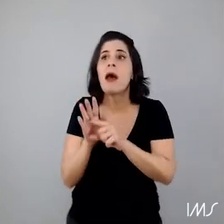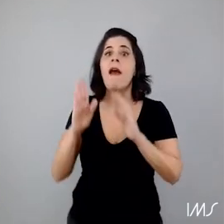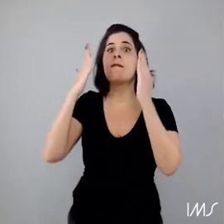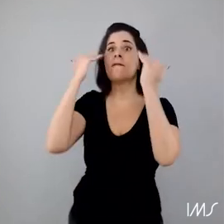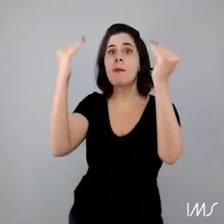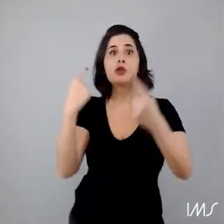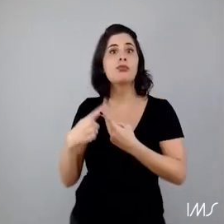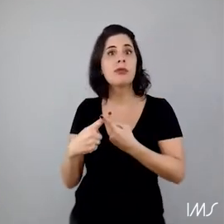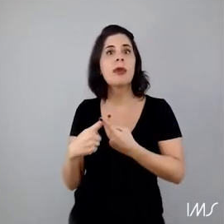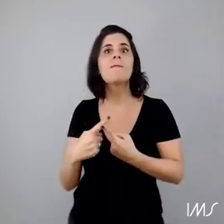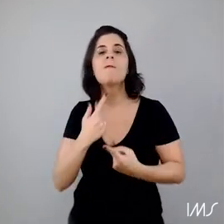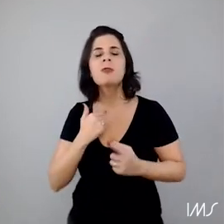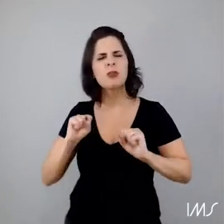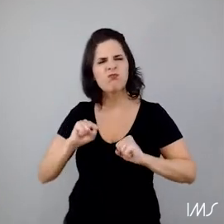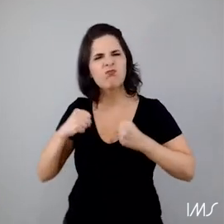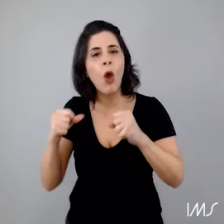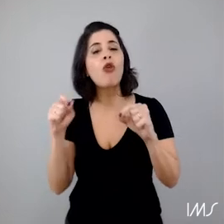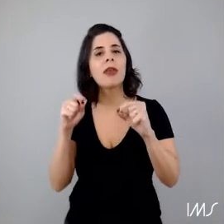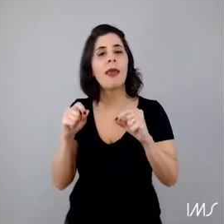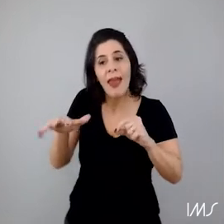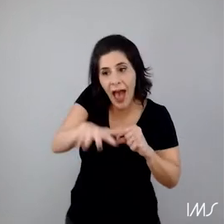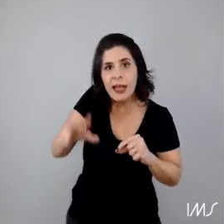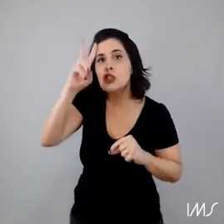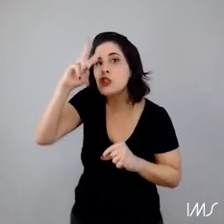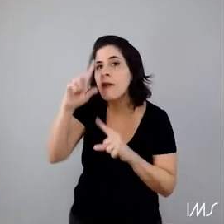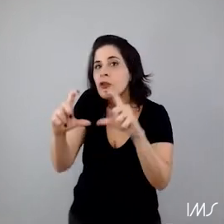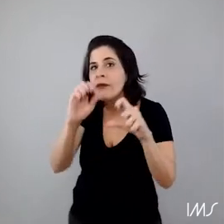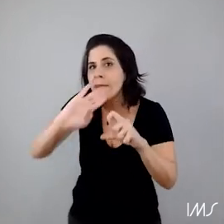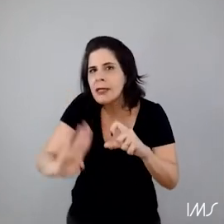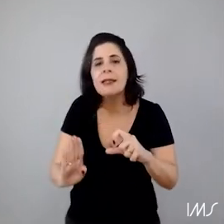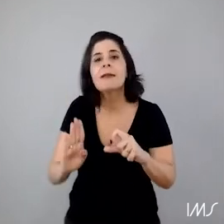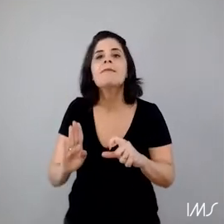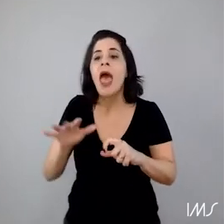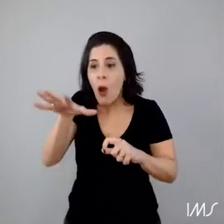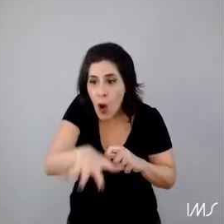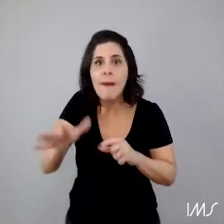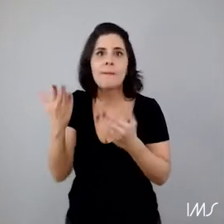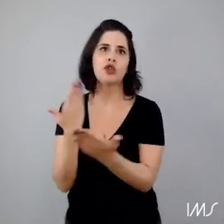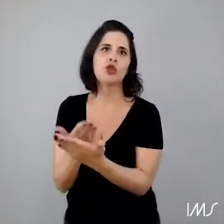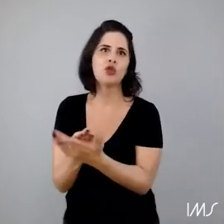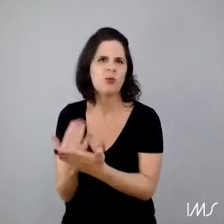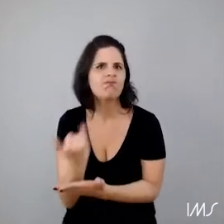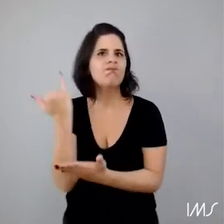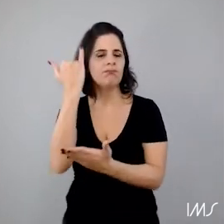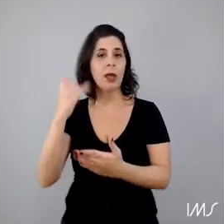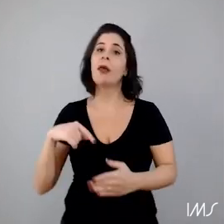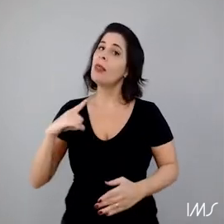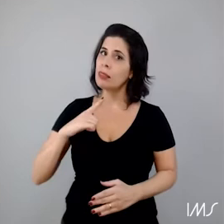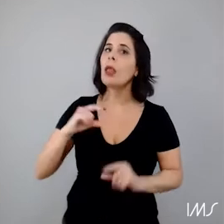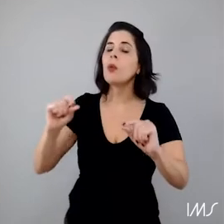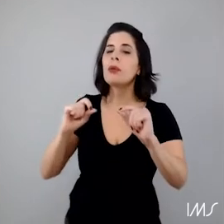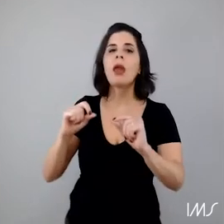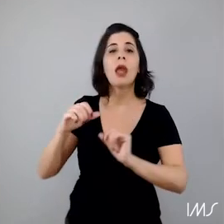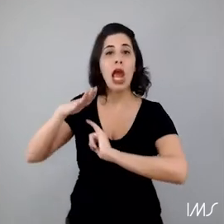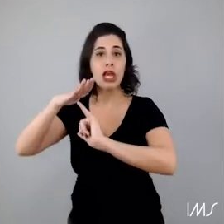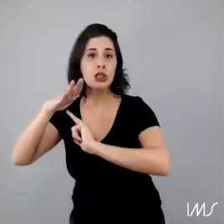em tornar a história da fotografia brasileira um campo de estudo sistemático. Possui também uma relevante atuação institucional,